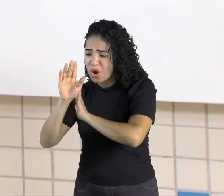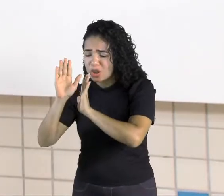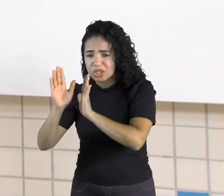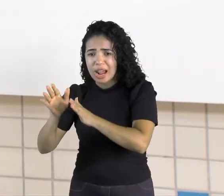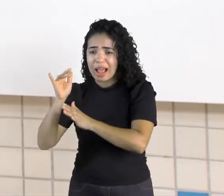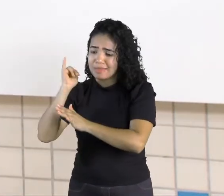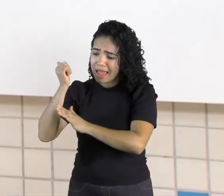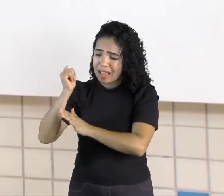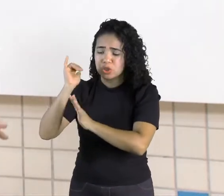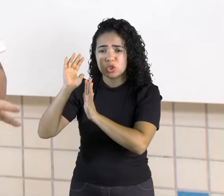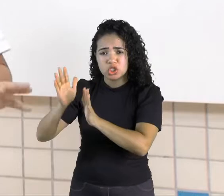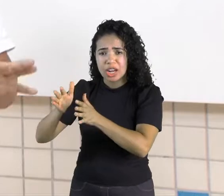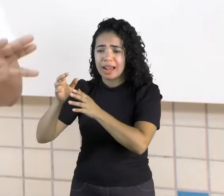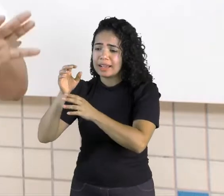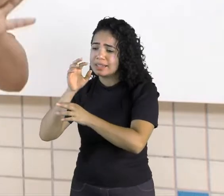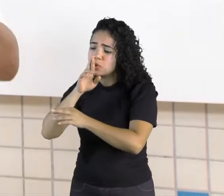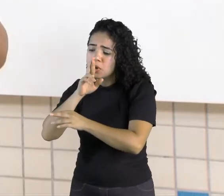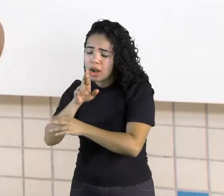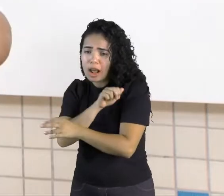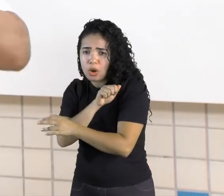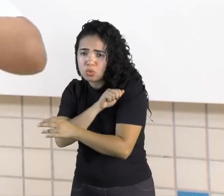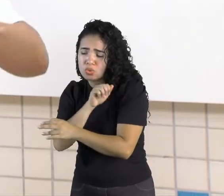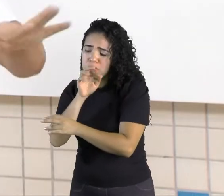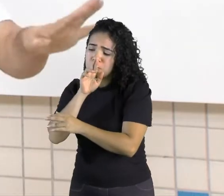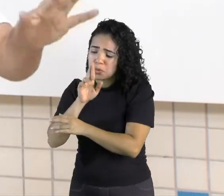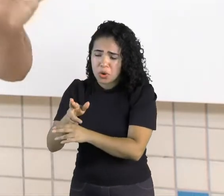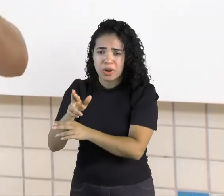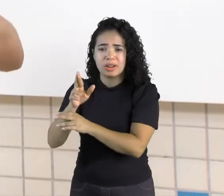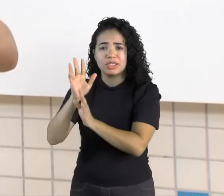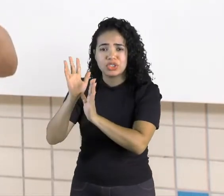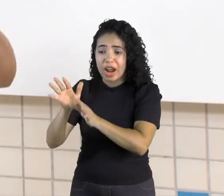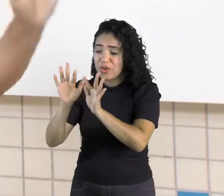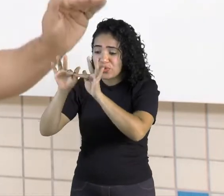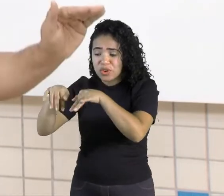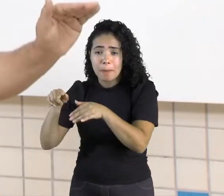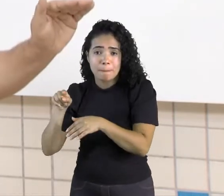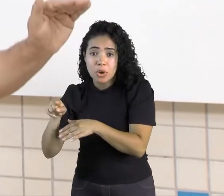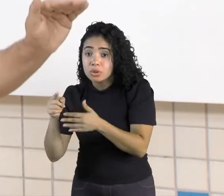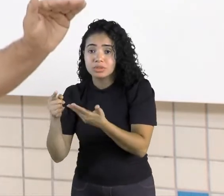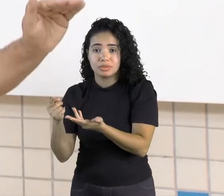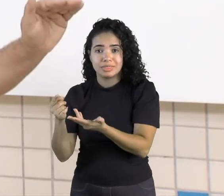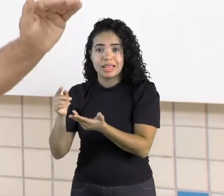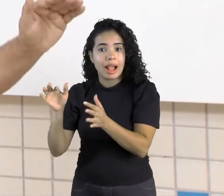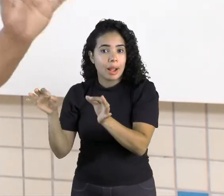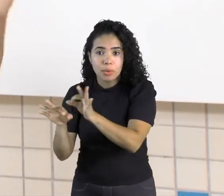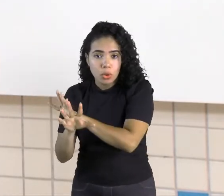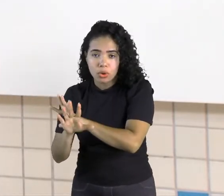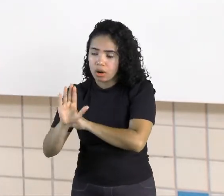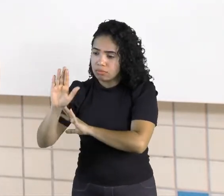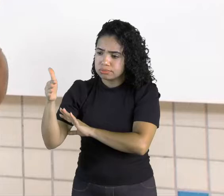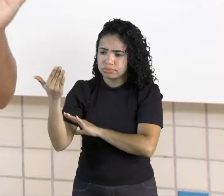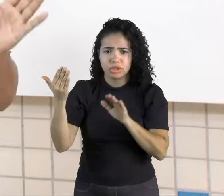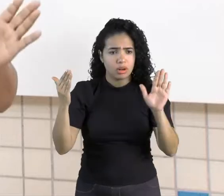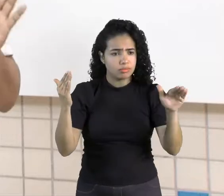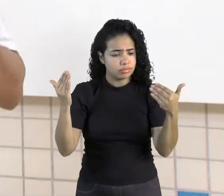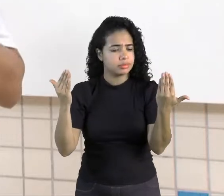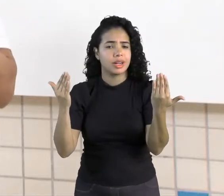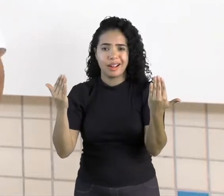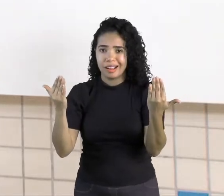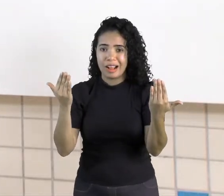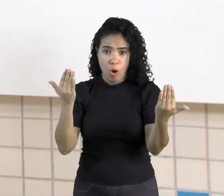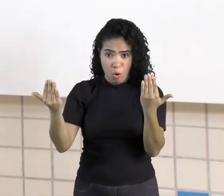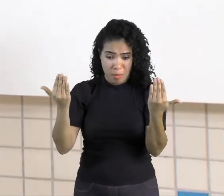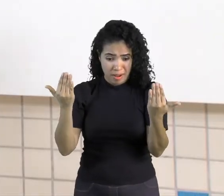próprio narrador já disse o que os alunos responderam e o que ela falou no final e acabou. Então esse é um